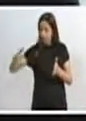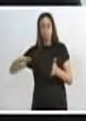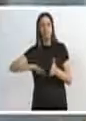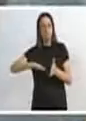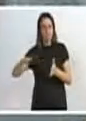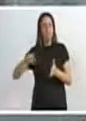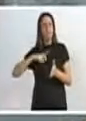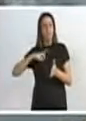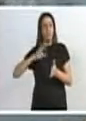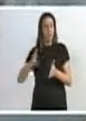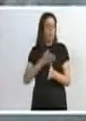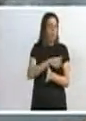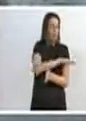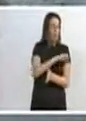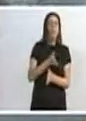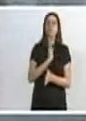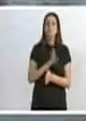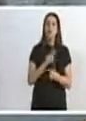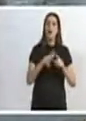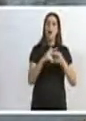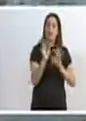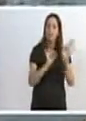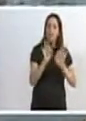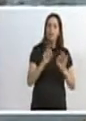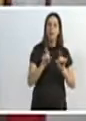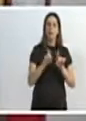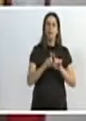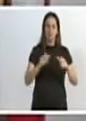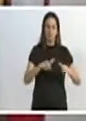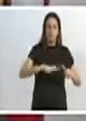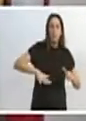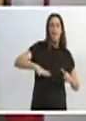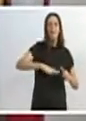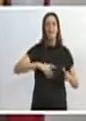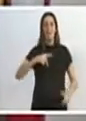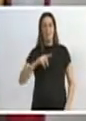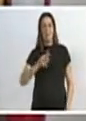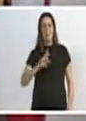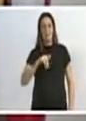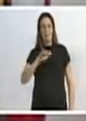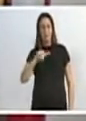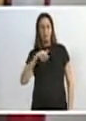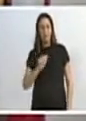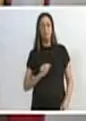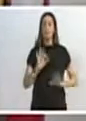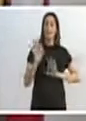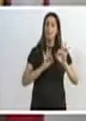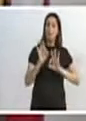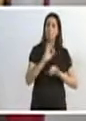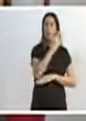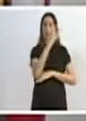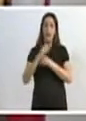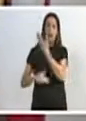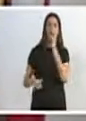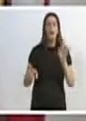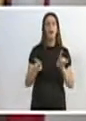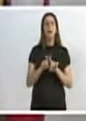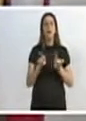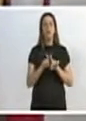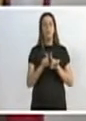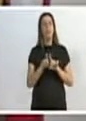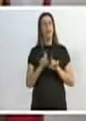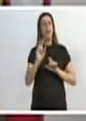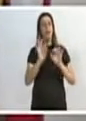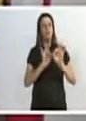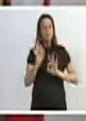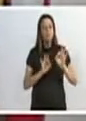o fim do canteiro de obras naquela região, nós temos então um novo momento, a revitalização, a construção da área para poder